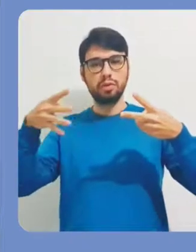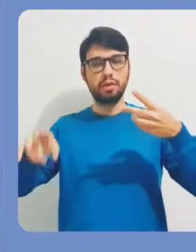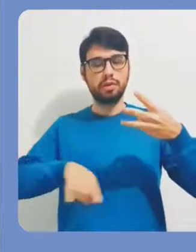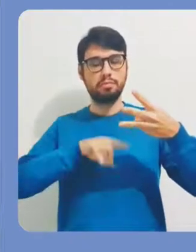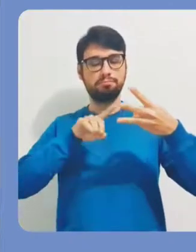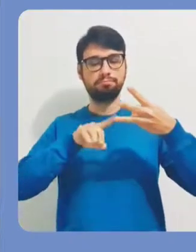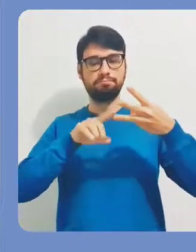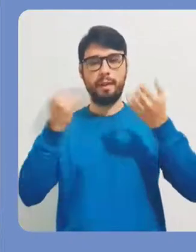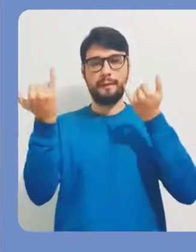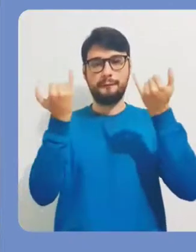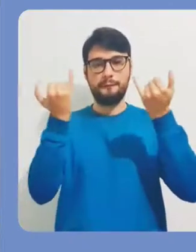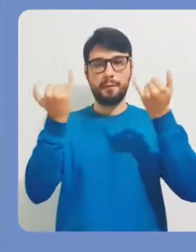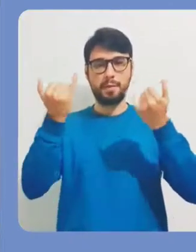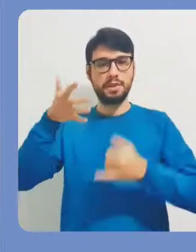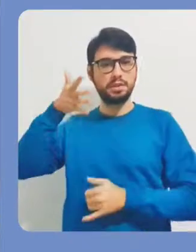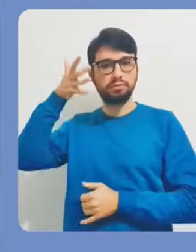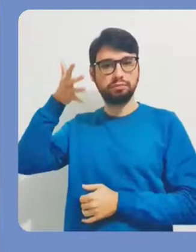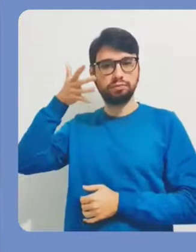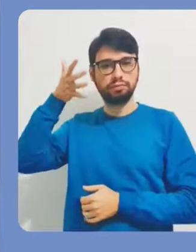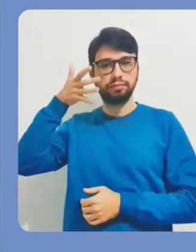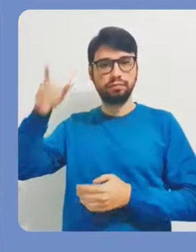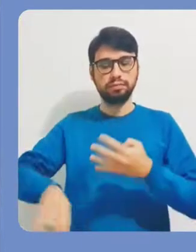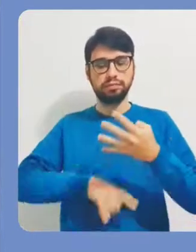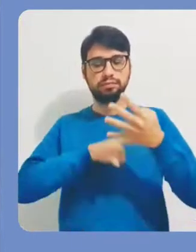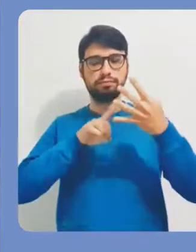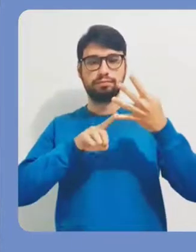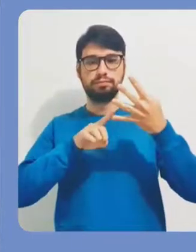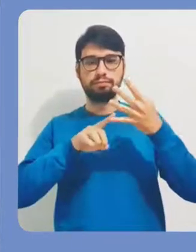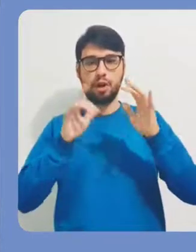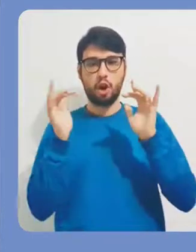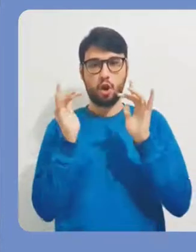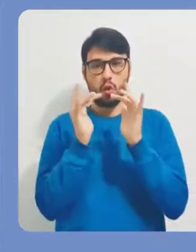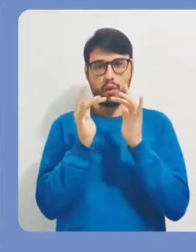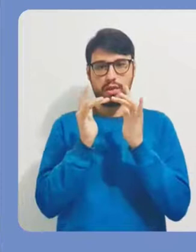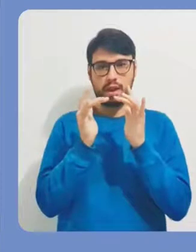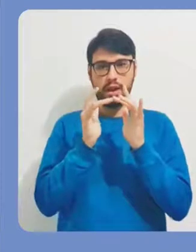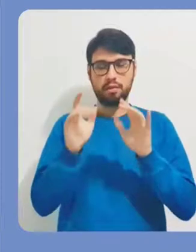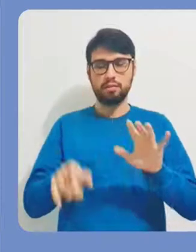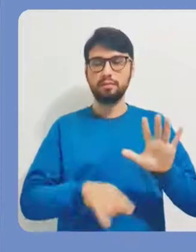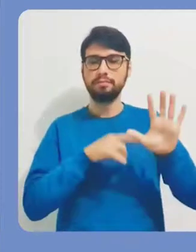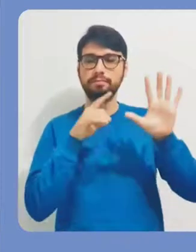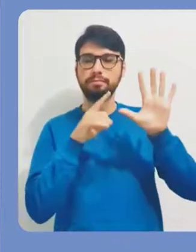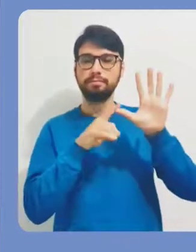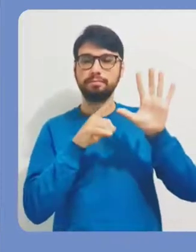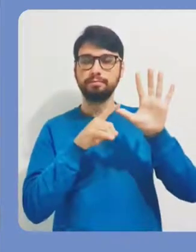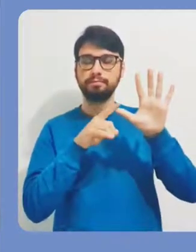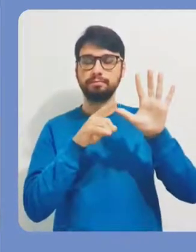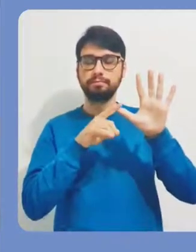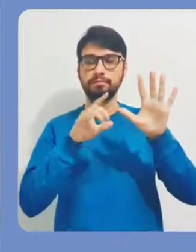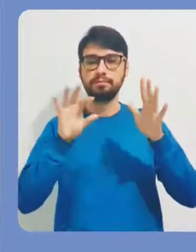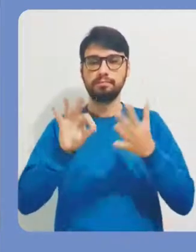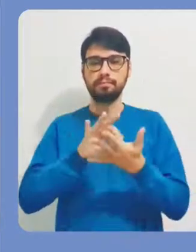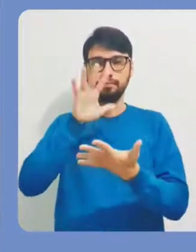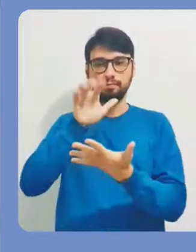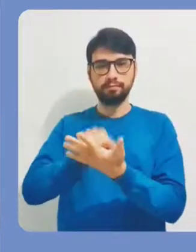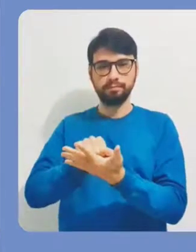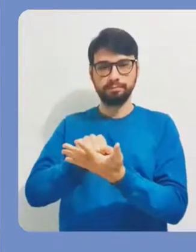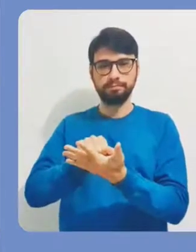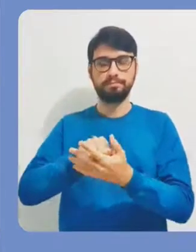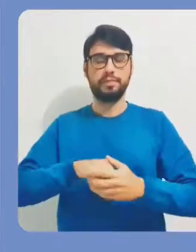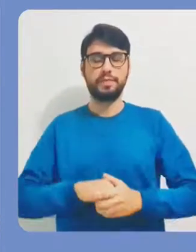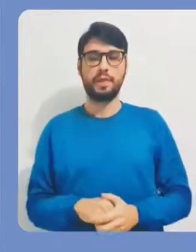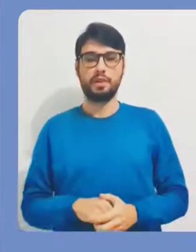do evento, uma página contendo o cronograma, uma com informações de palestrantes, uma página